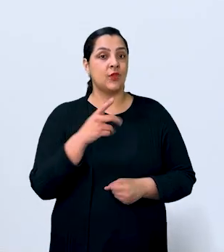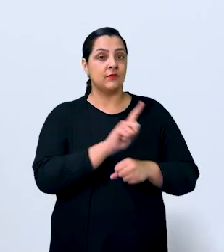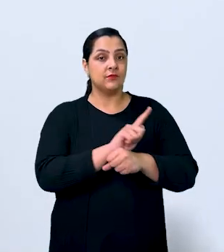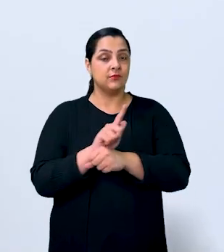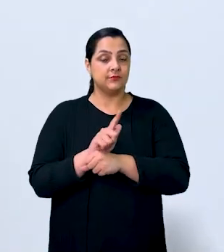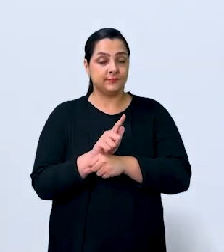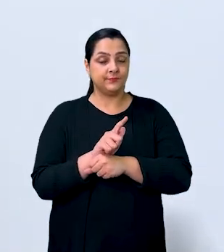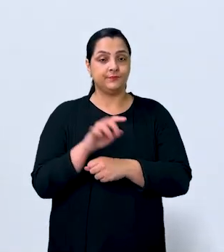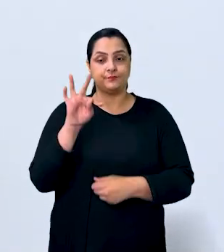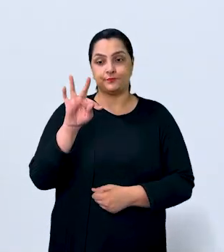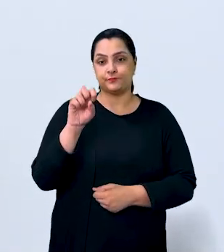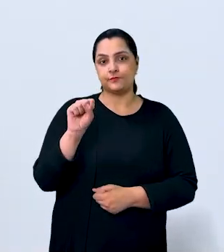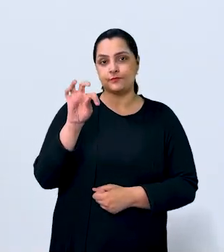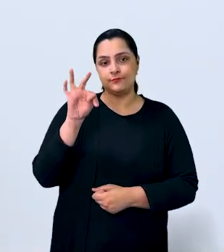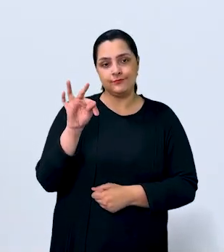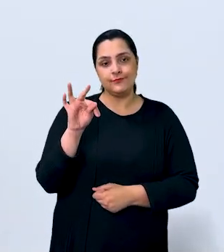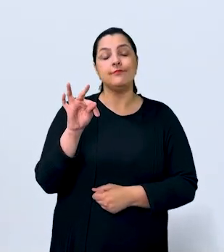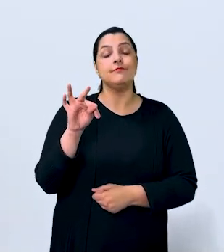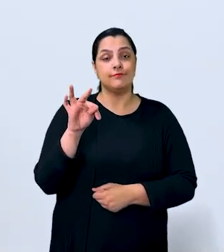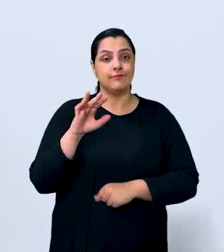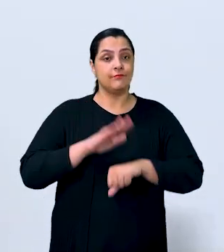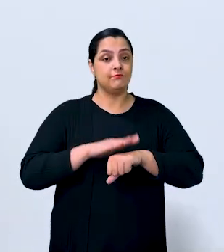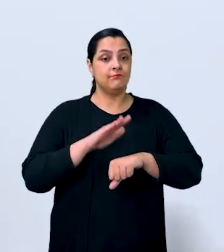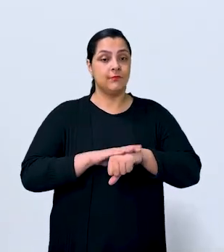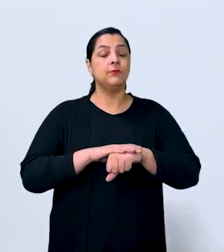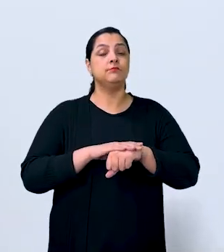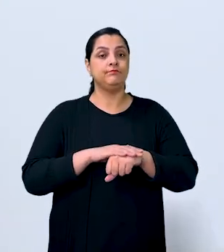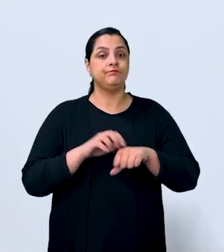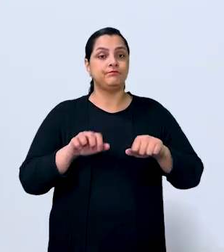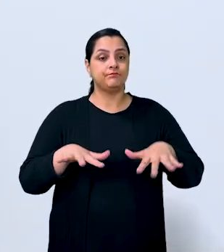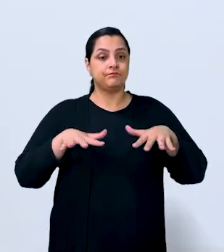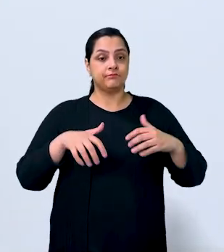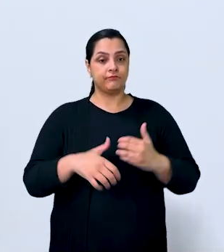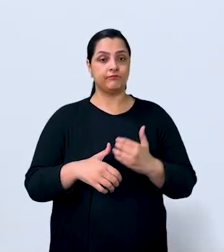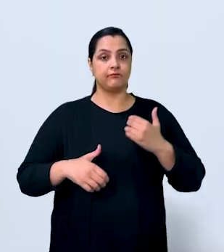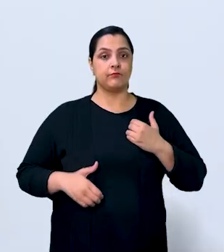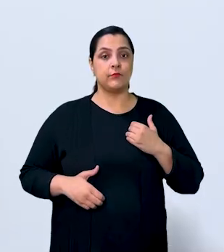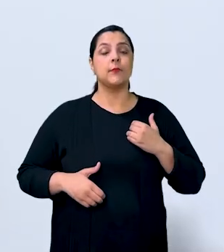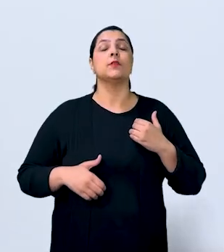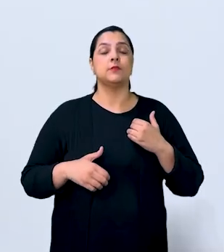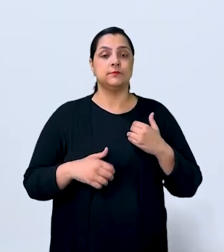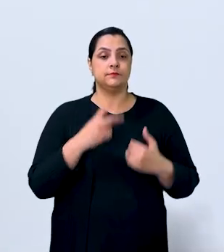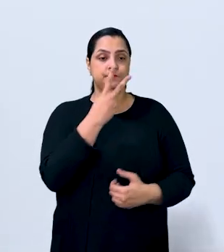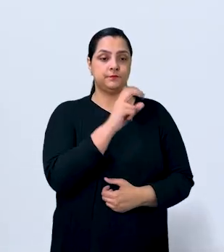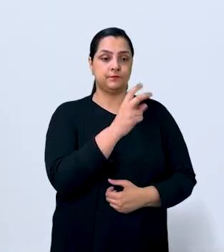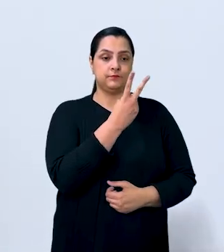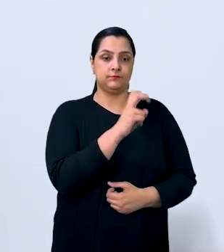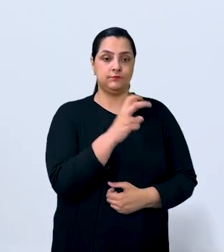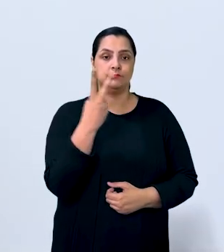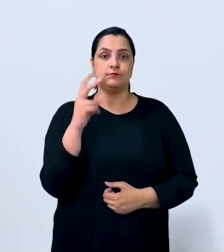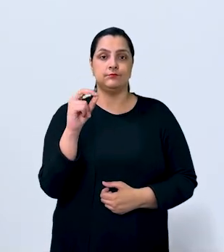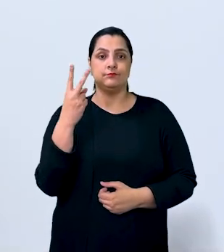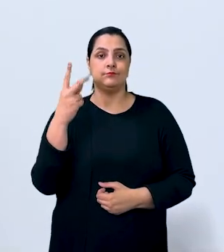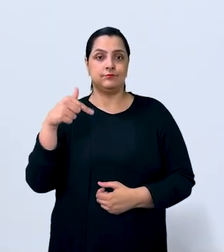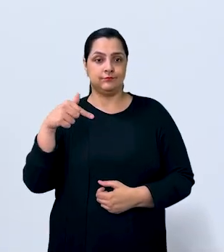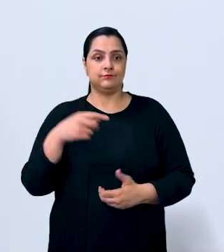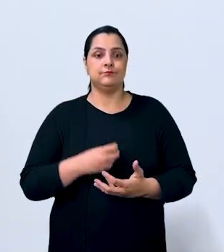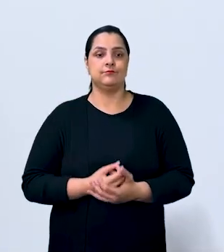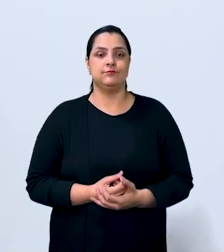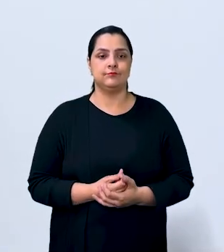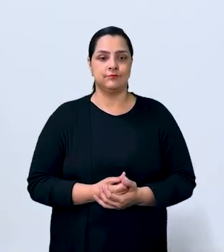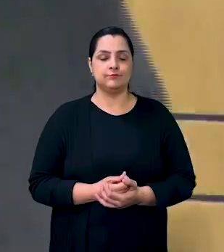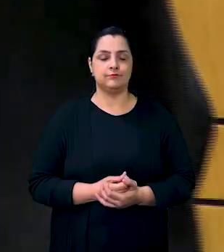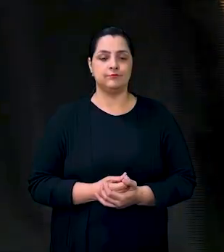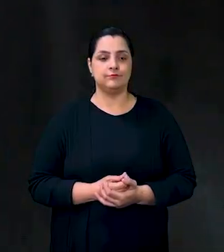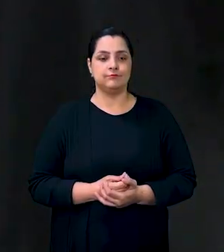Nova gestão. O Tribunal Superior do Trabalho realizou sessão solene de posse da nova direção para o biênio